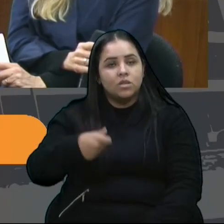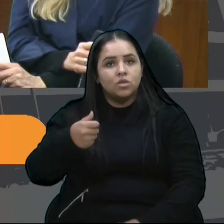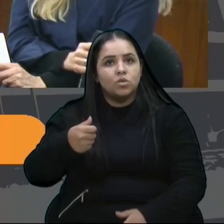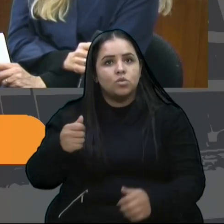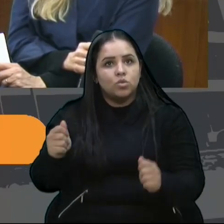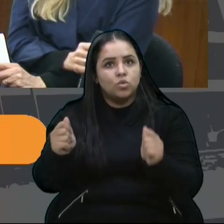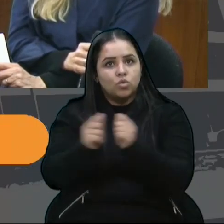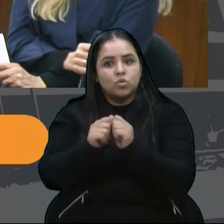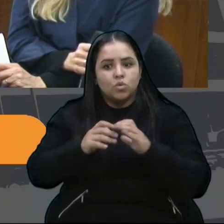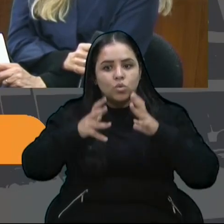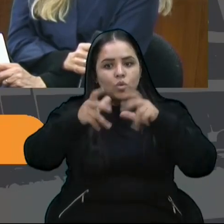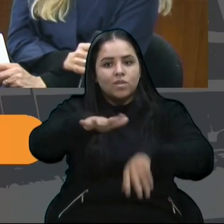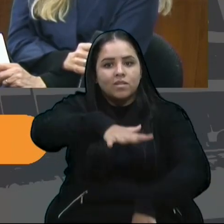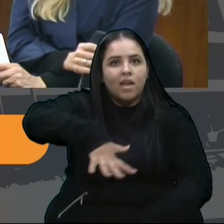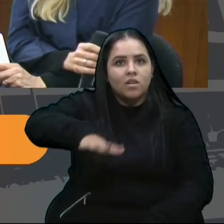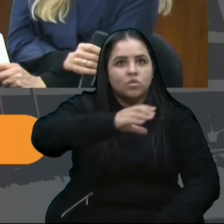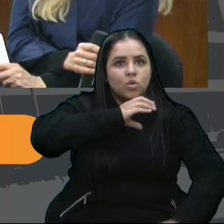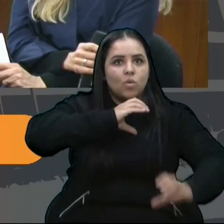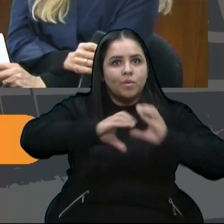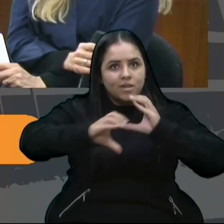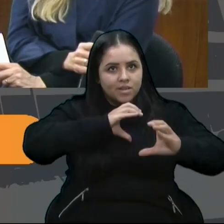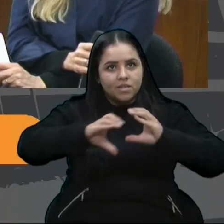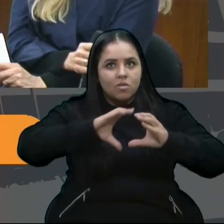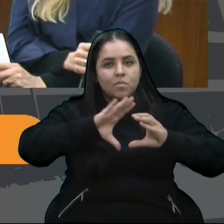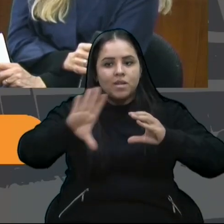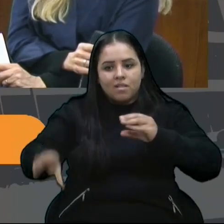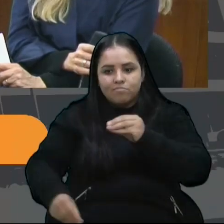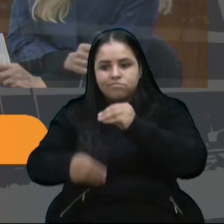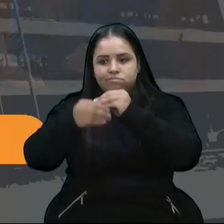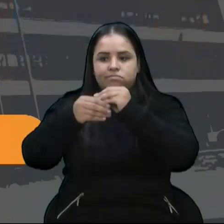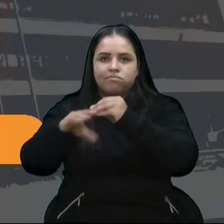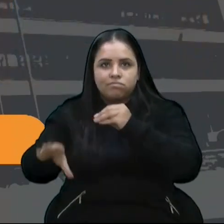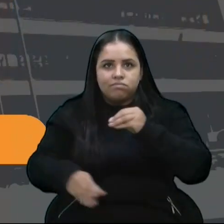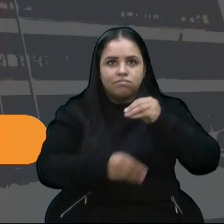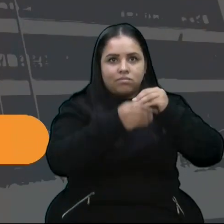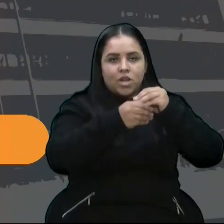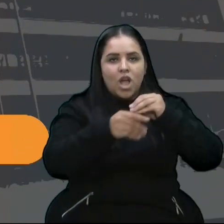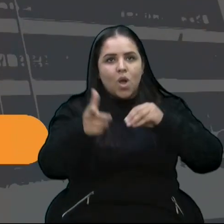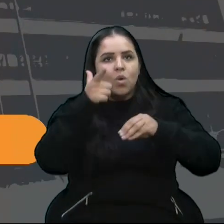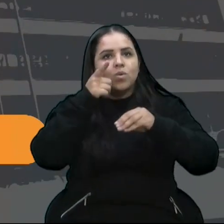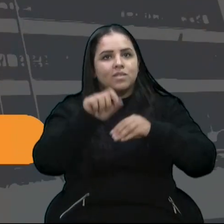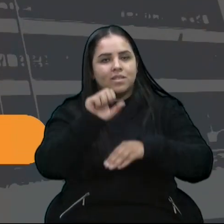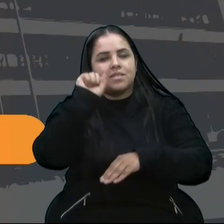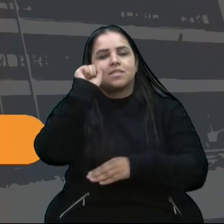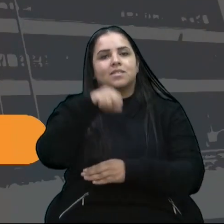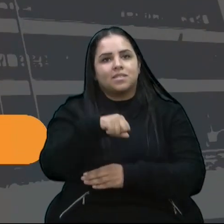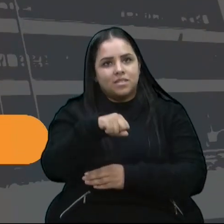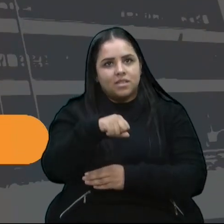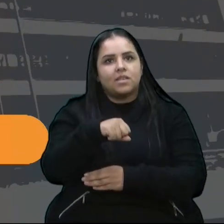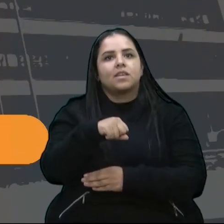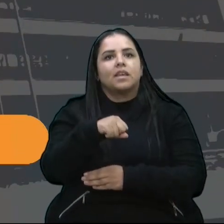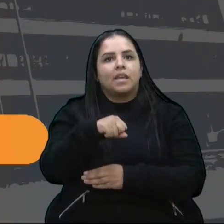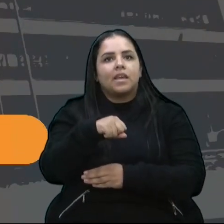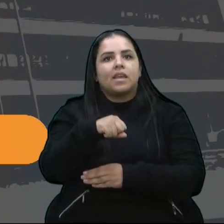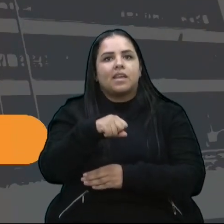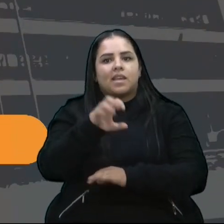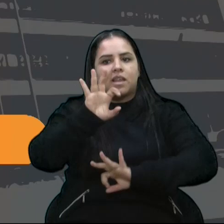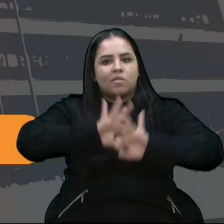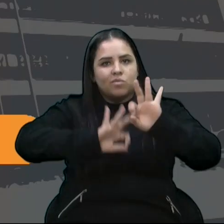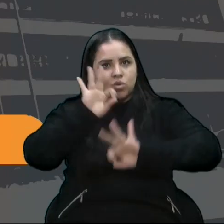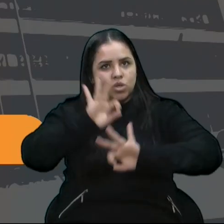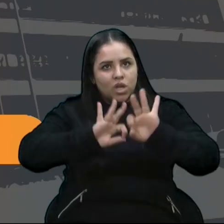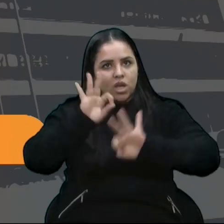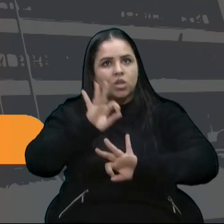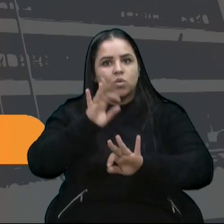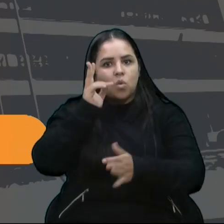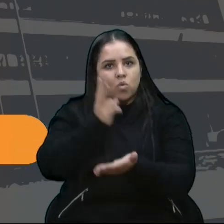as áreas de comunicação, elas são complementares, para que a gente consiga realmente que aquele projeto ele consiga